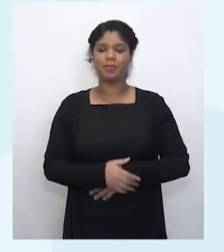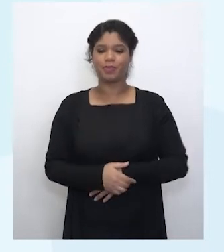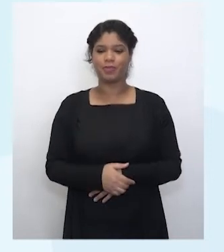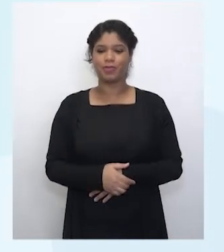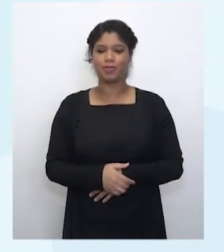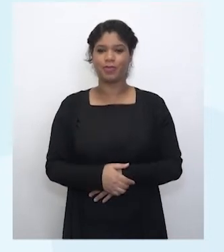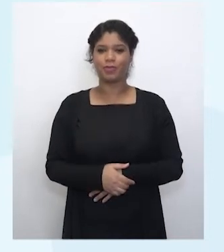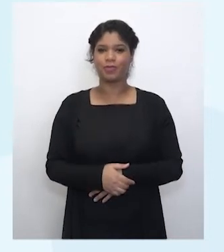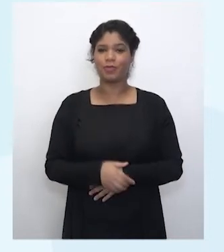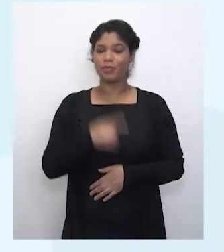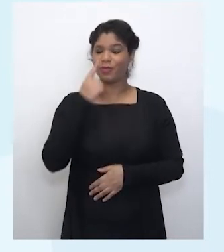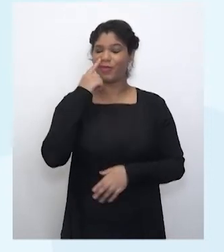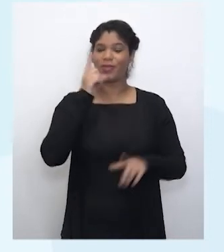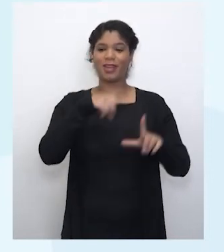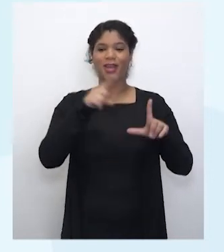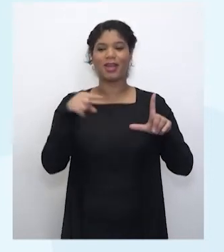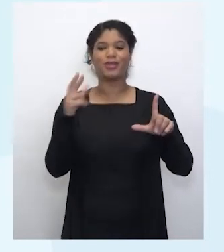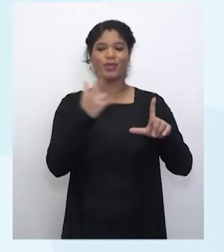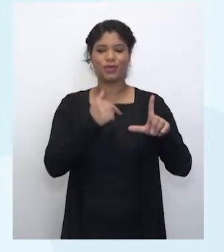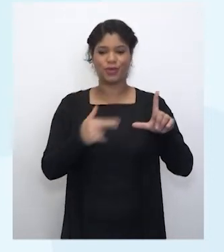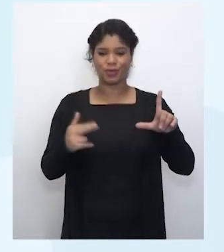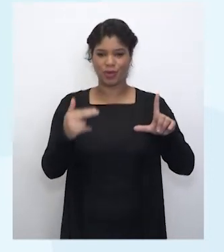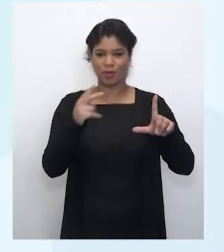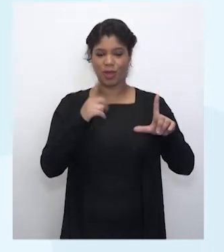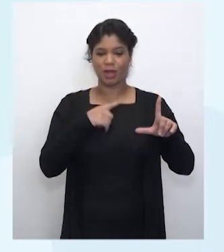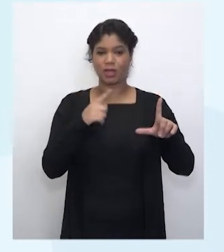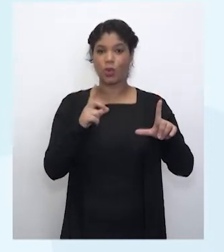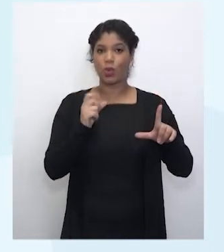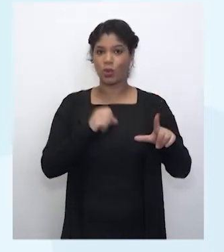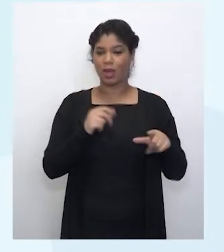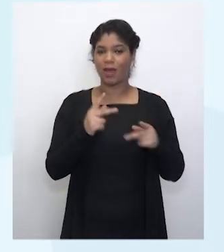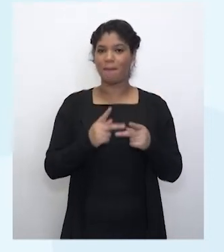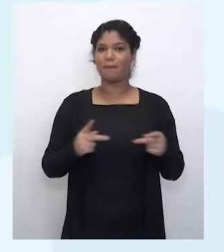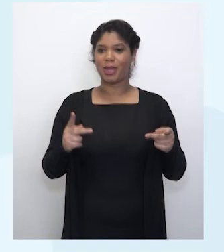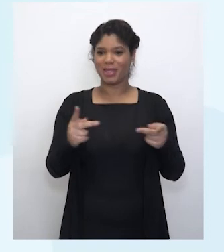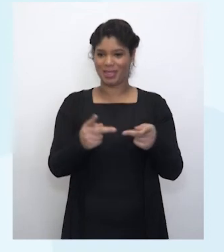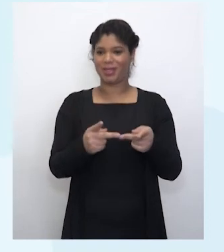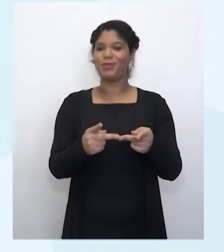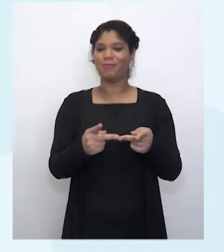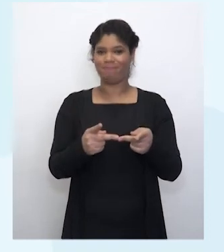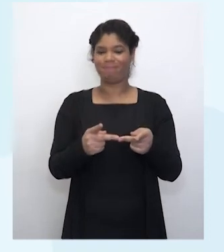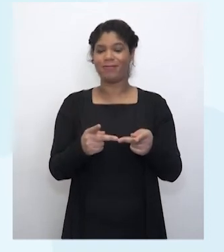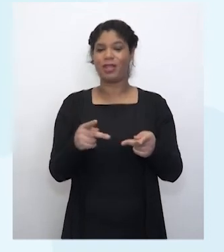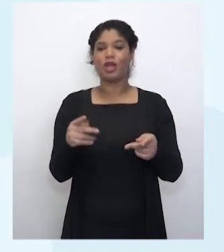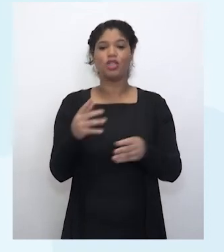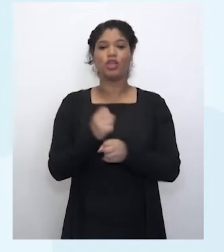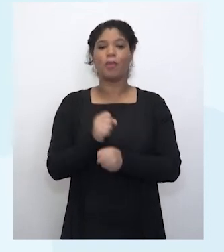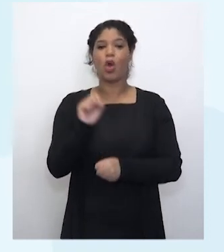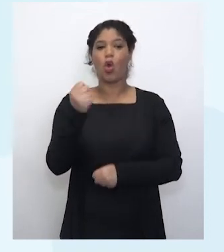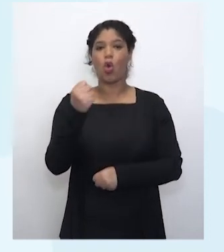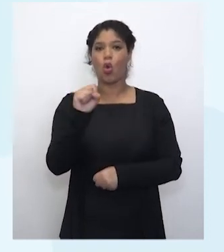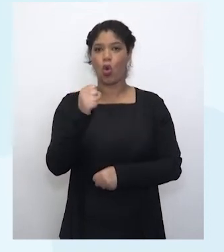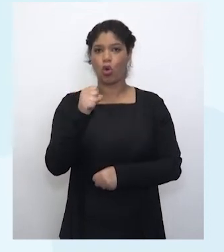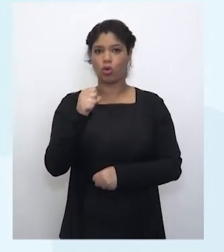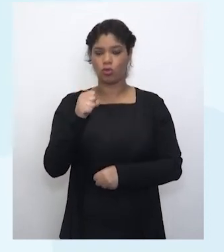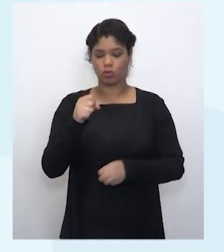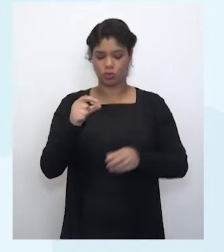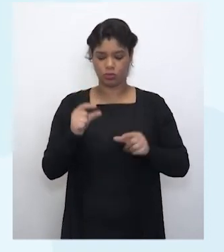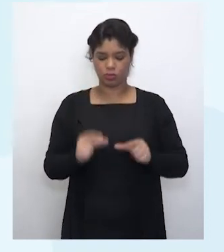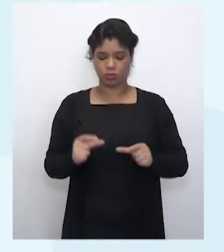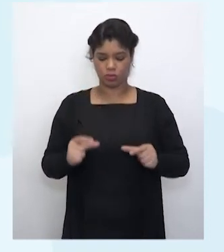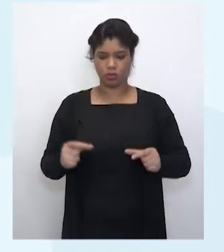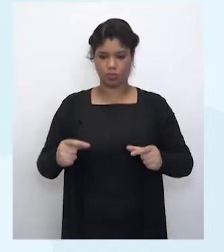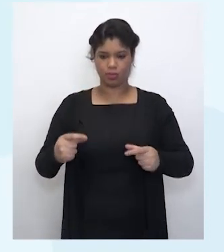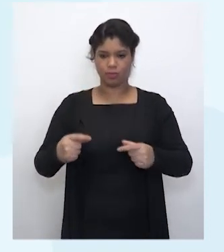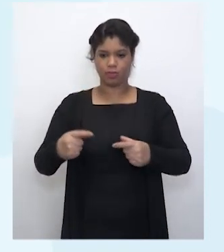Cada figura do gráfico corresponde a uma pizza de 8 pedaços. Qual é a porcentagem